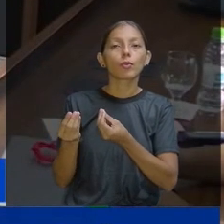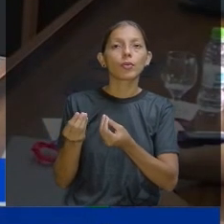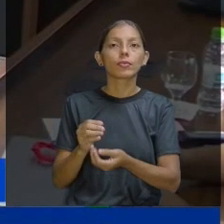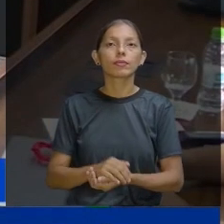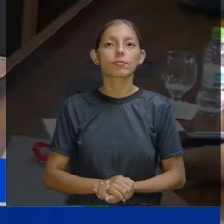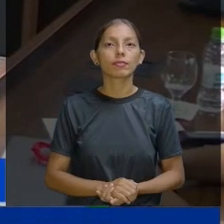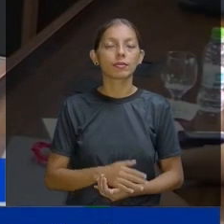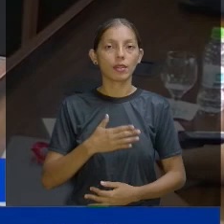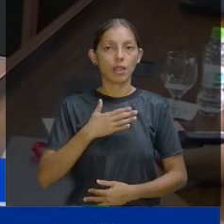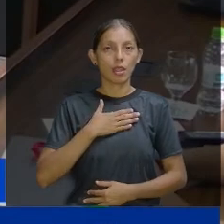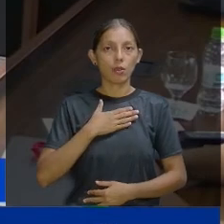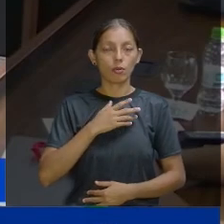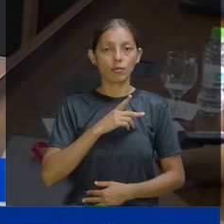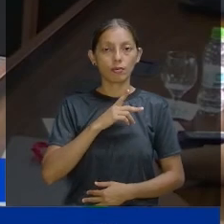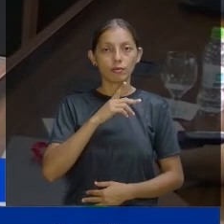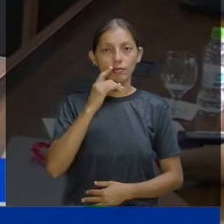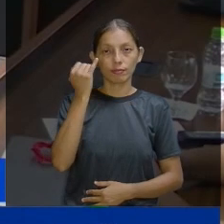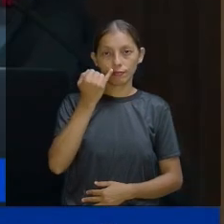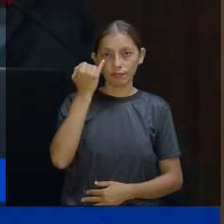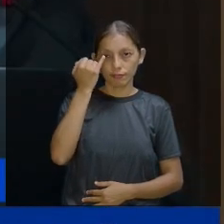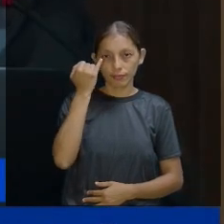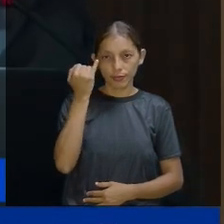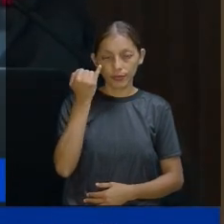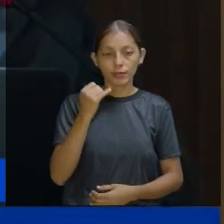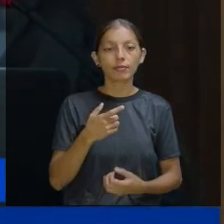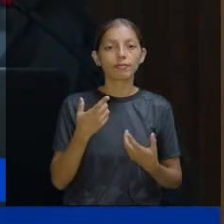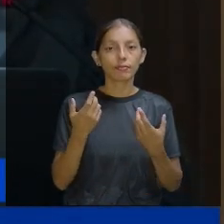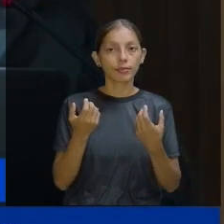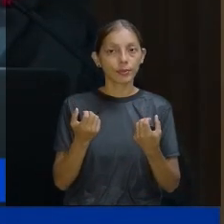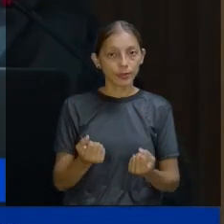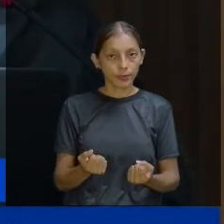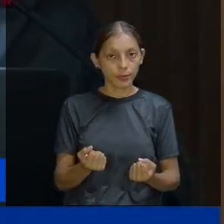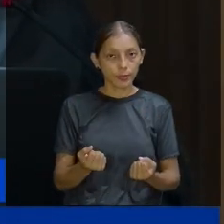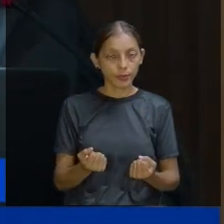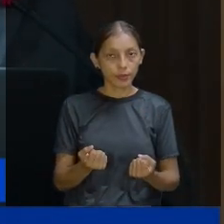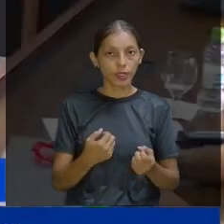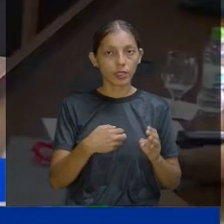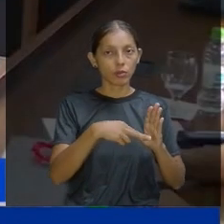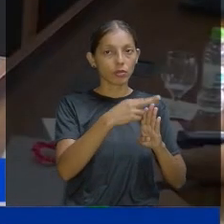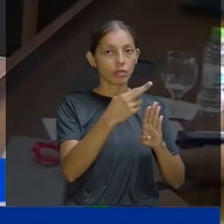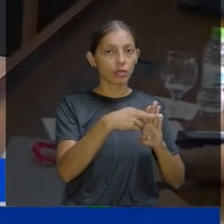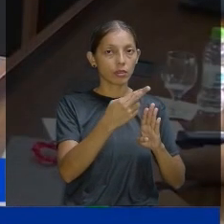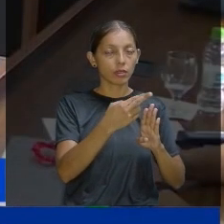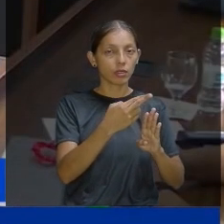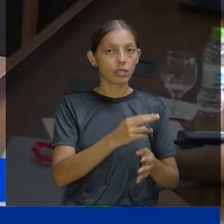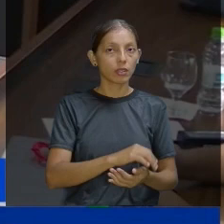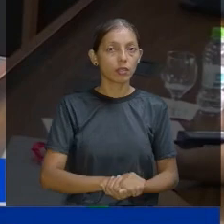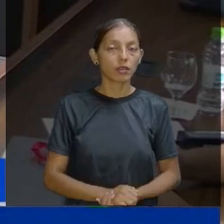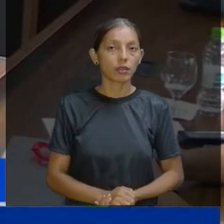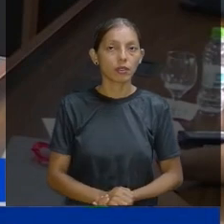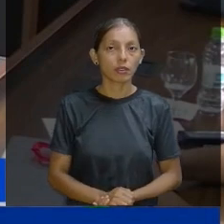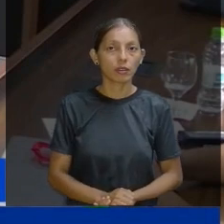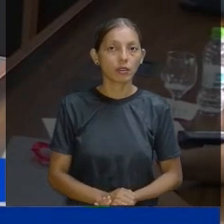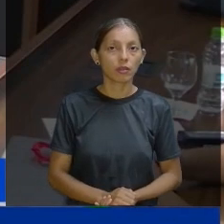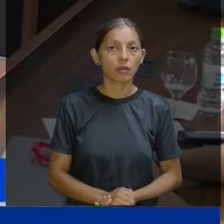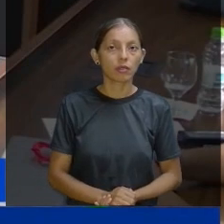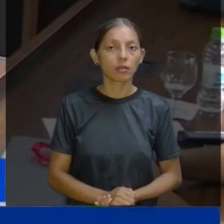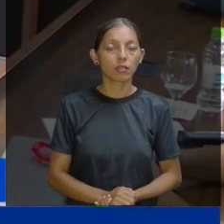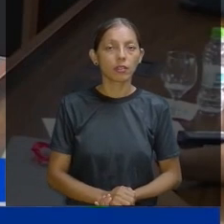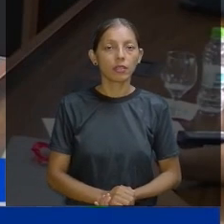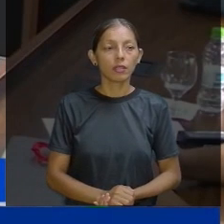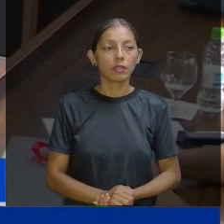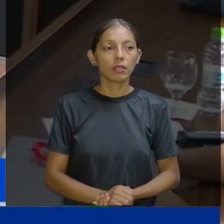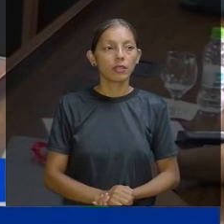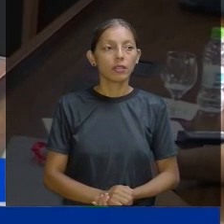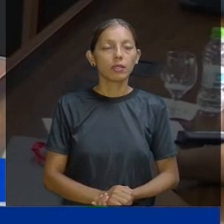voto é no sentido de aprovar a resolução... Senhor presidente. Oi. Por gentileza, se Vossa Excelência me permitir. Sim. Eu queria